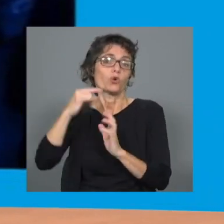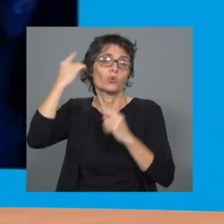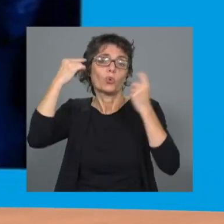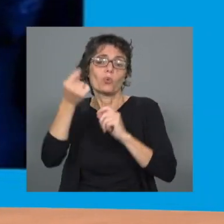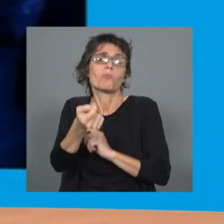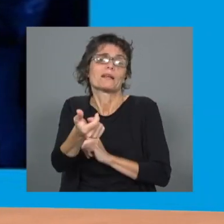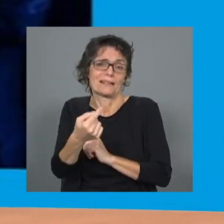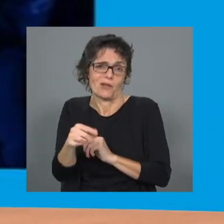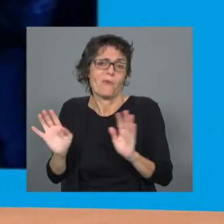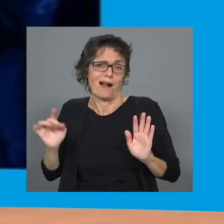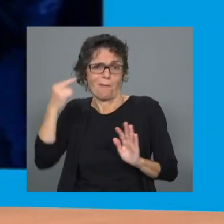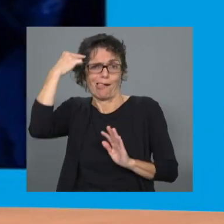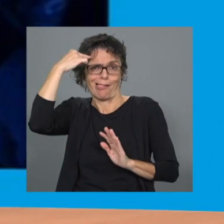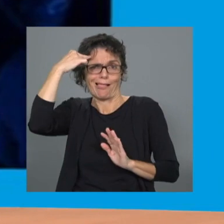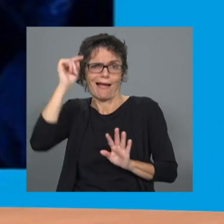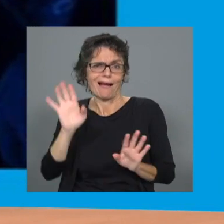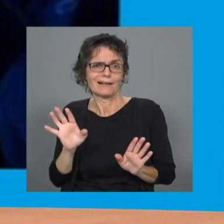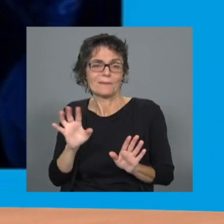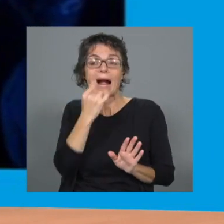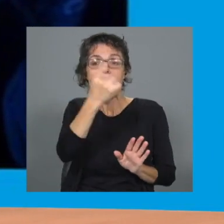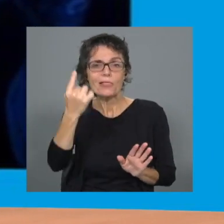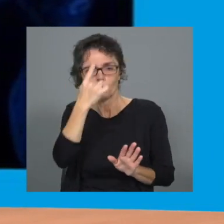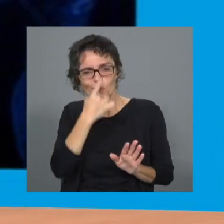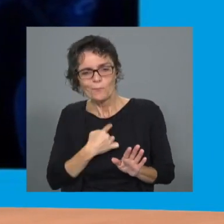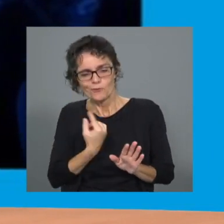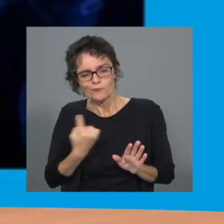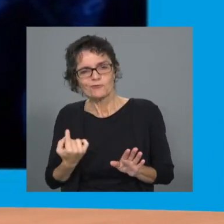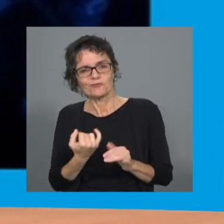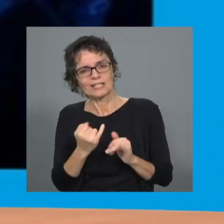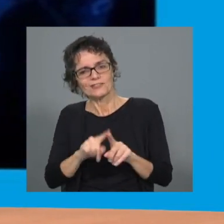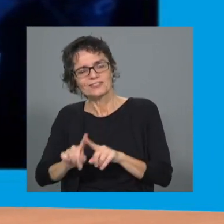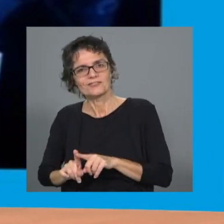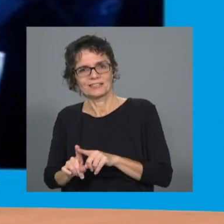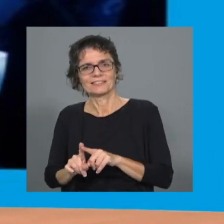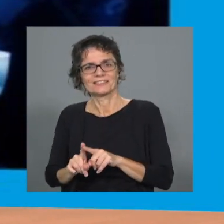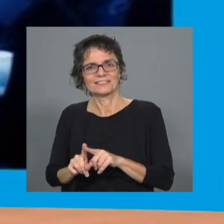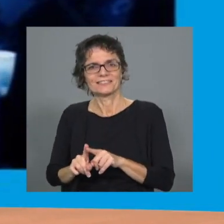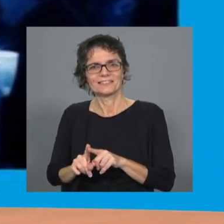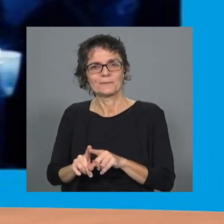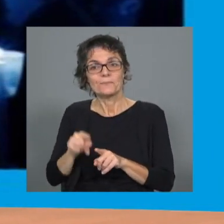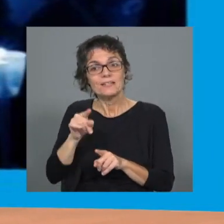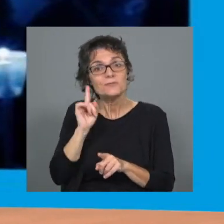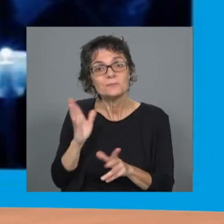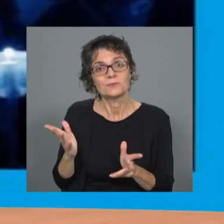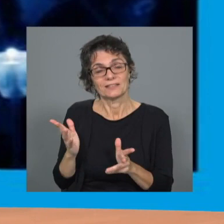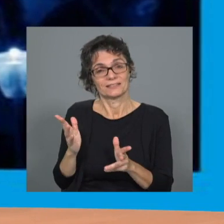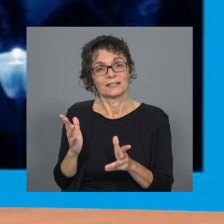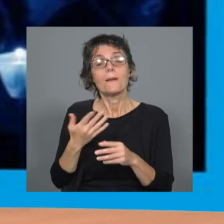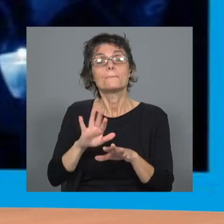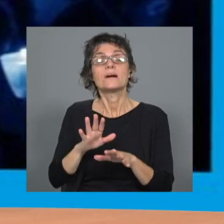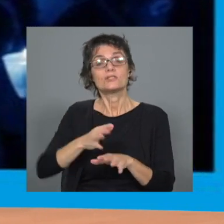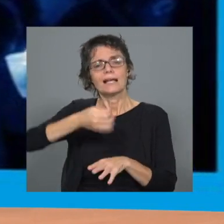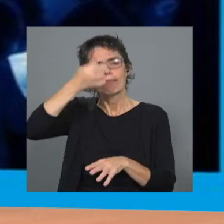um potencial, cada pessoa é diferente da outra e não é por isso que deixa de ser, de facto, a menor pessoa, menos